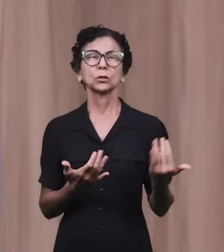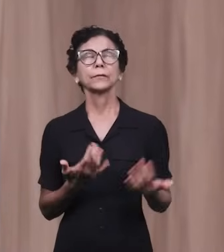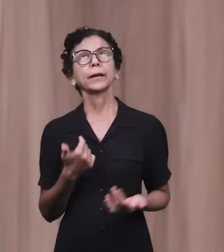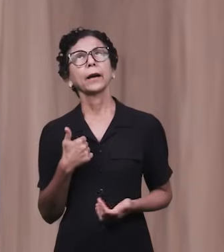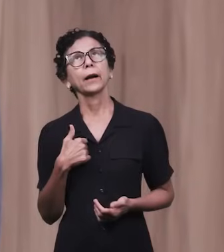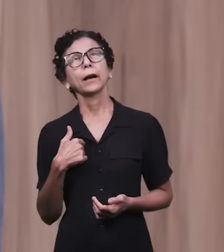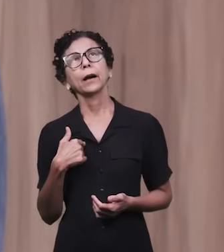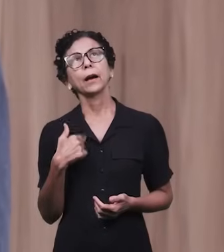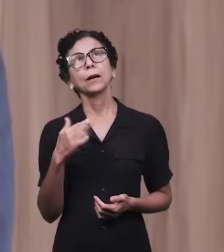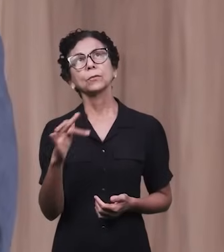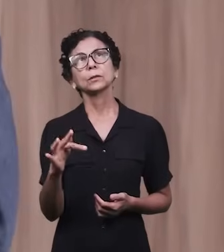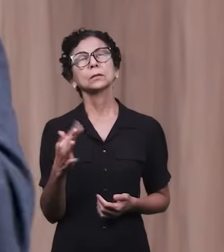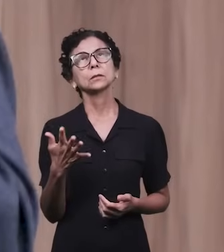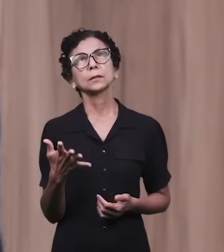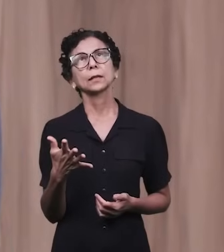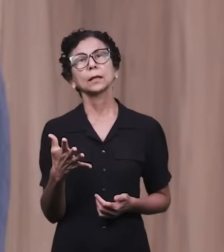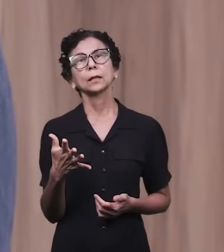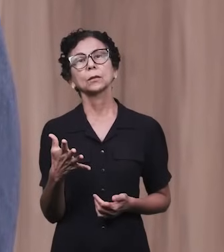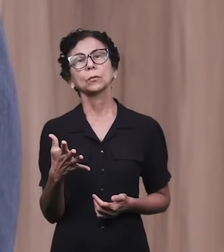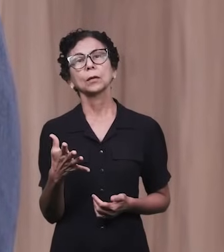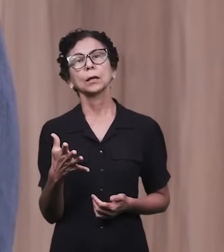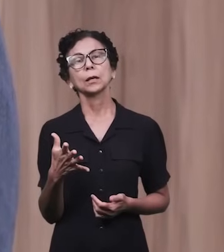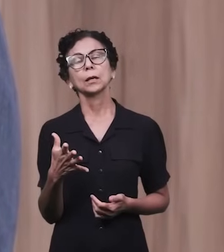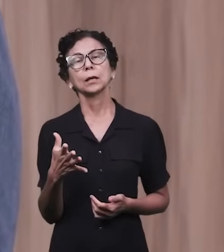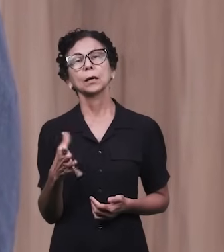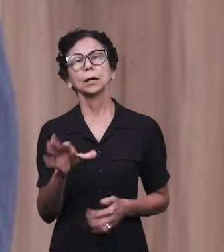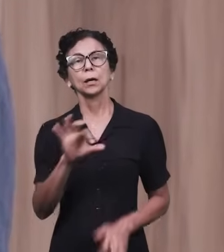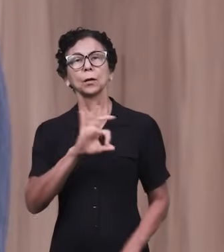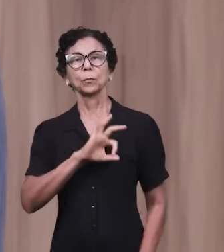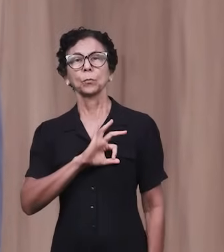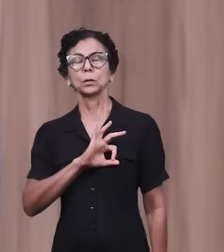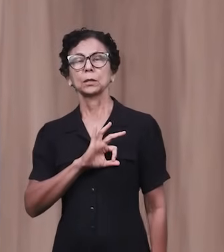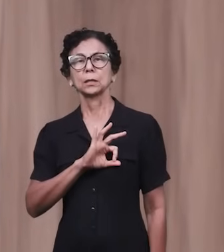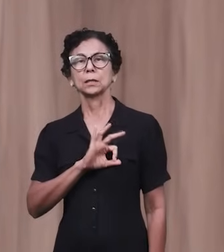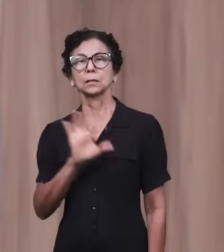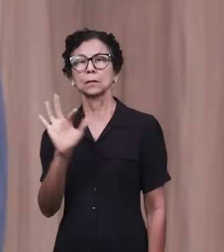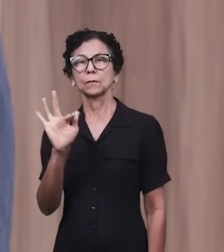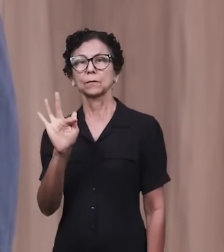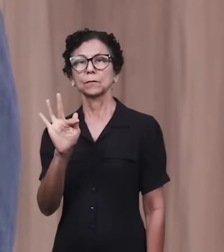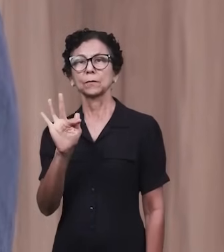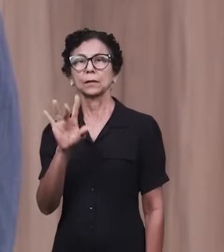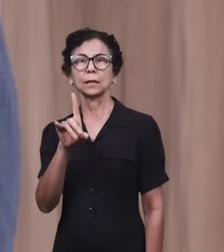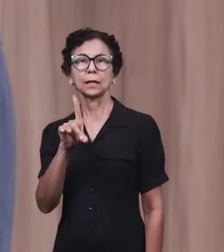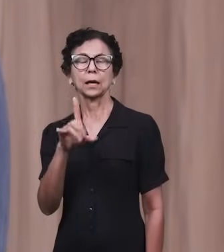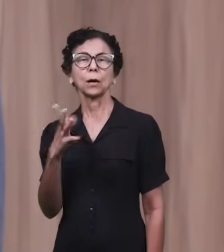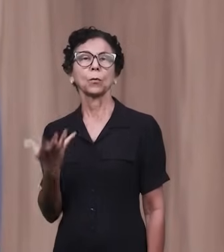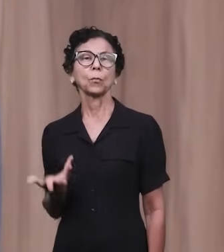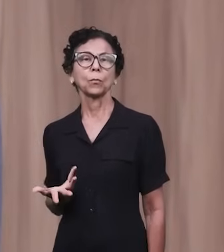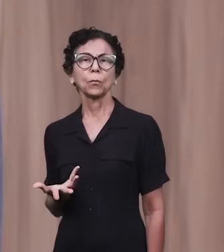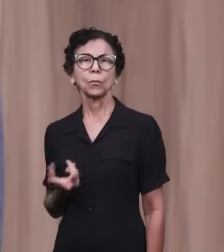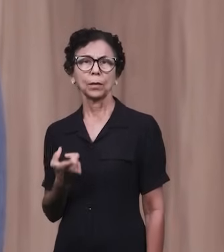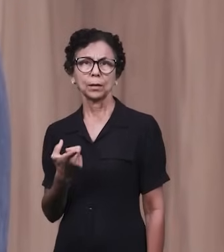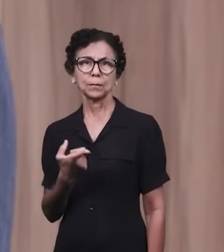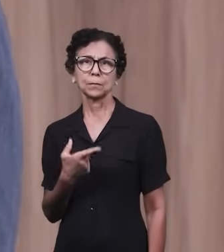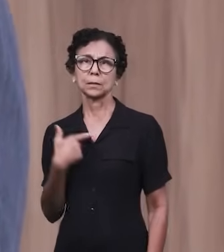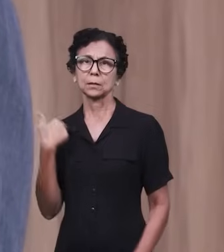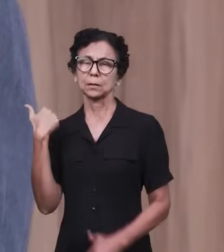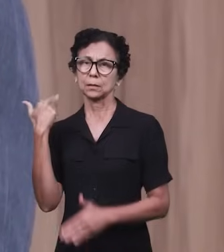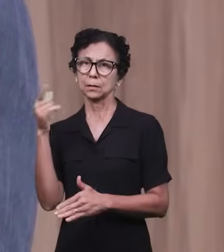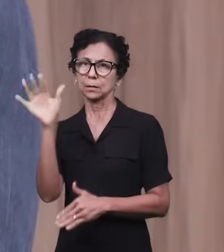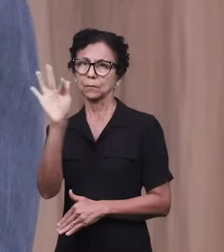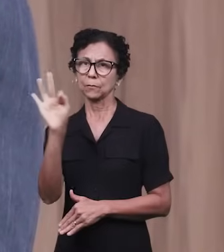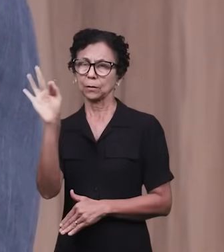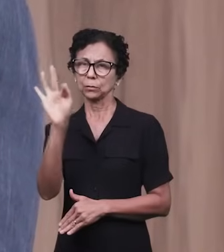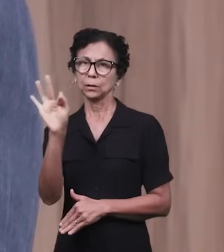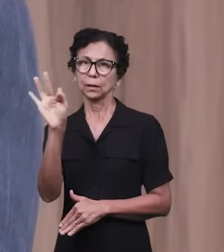ser policial federal. Mas tá, você precisa passar por um curso superior, você precisa passar por todo um preparo. Então a